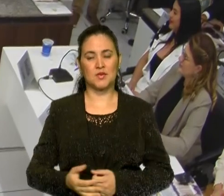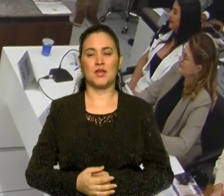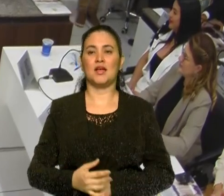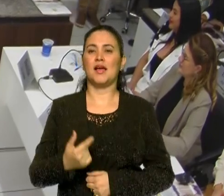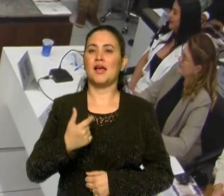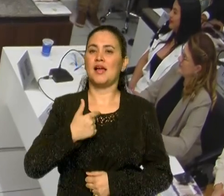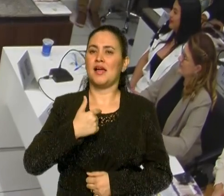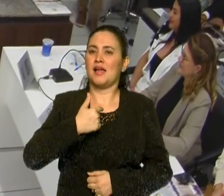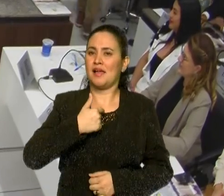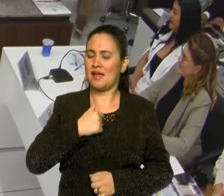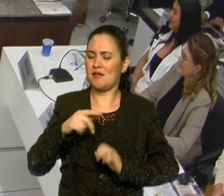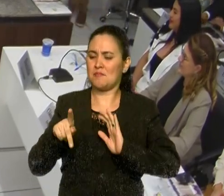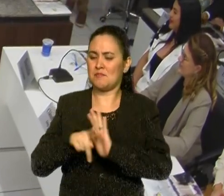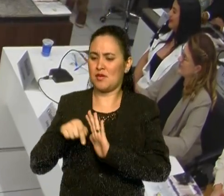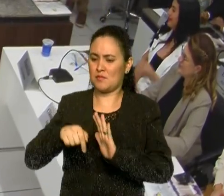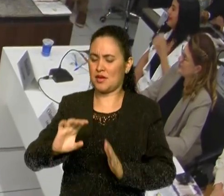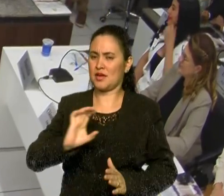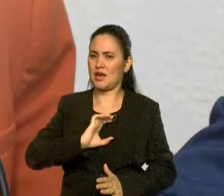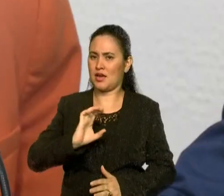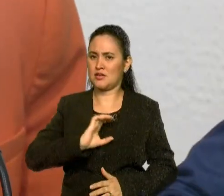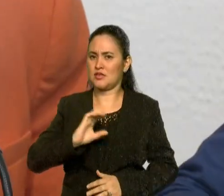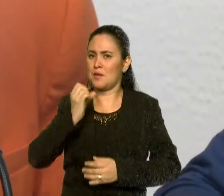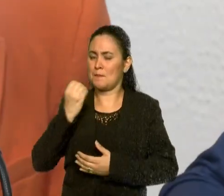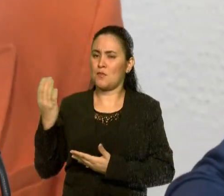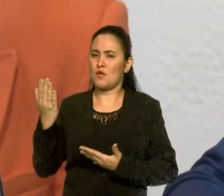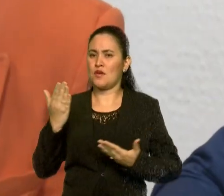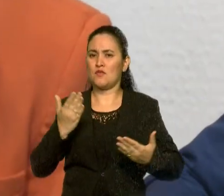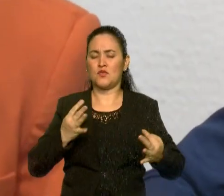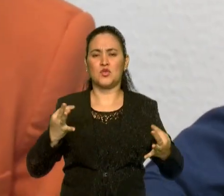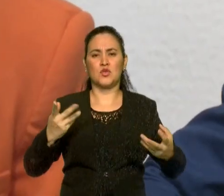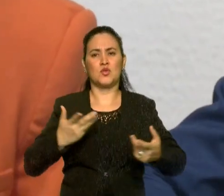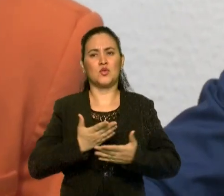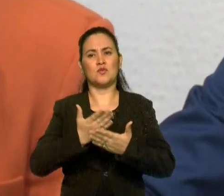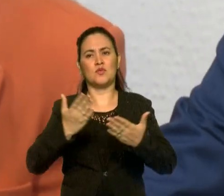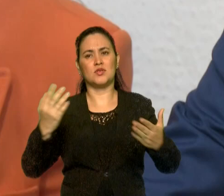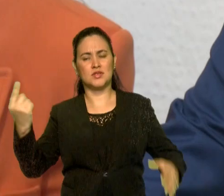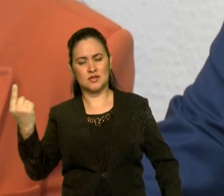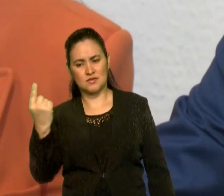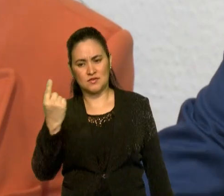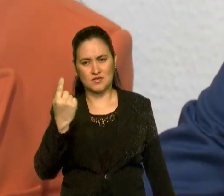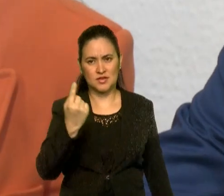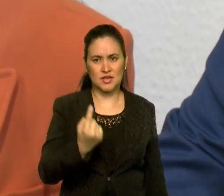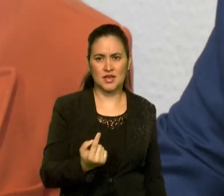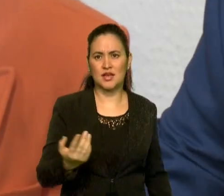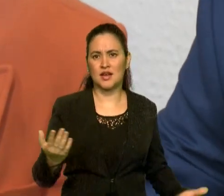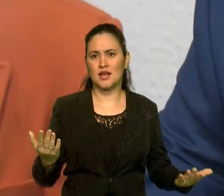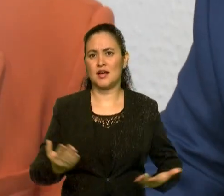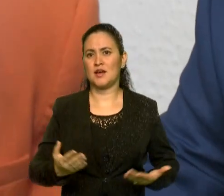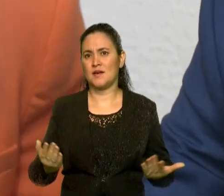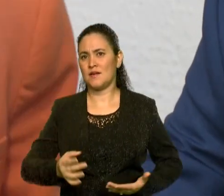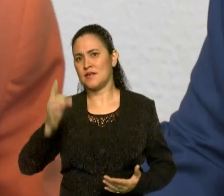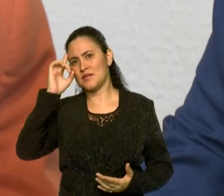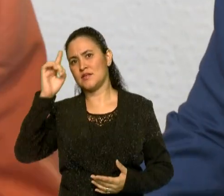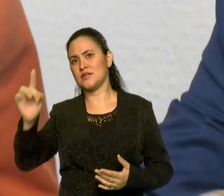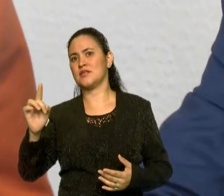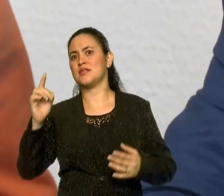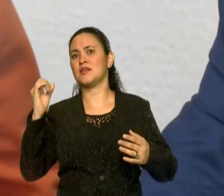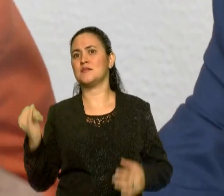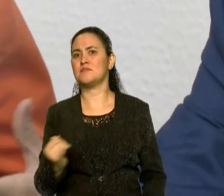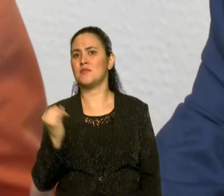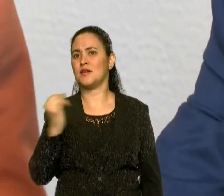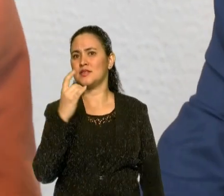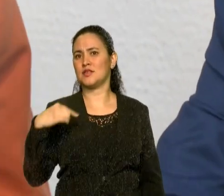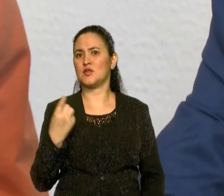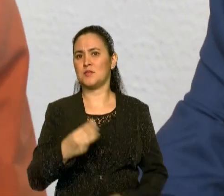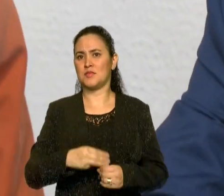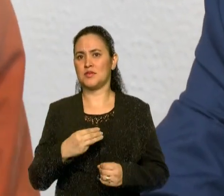minhas boas-vindas a todos vocês que vieram de fora participar desse momento histórico para o nosso município. Espero que todos